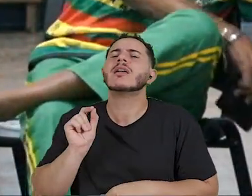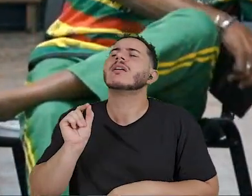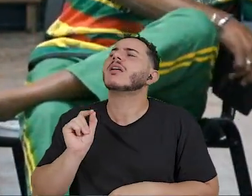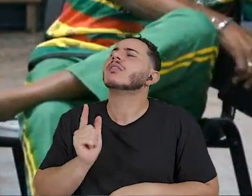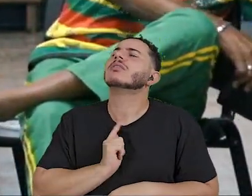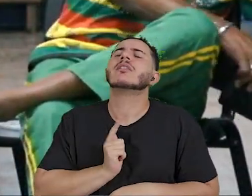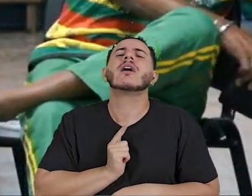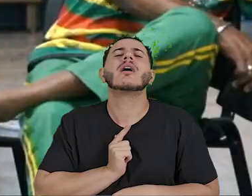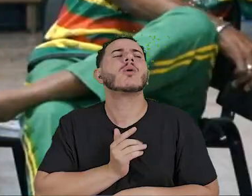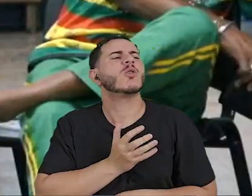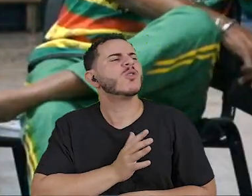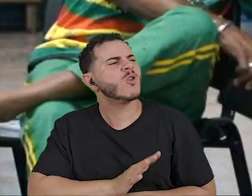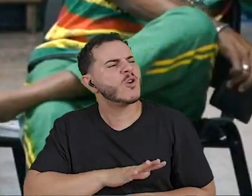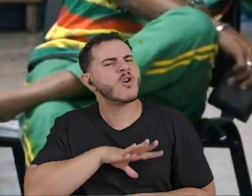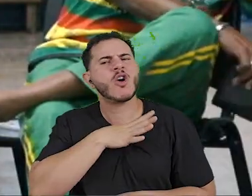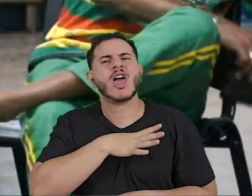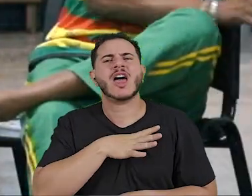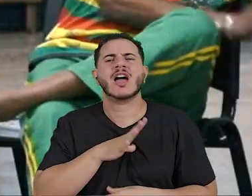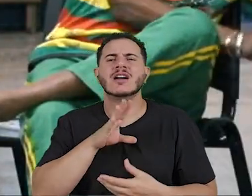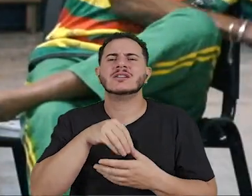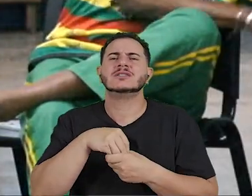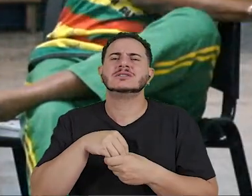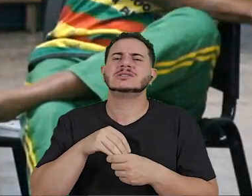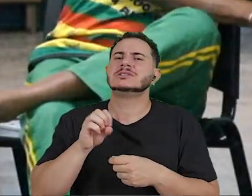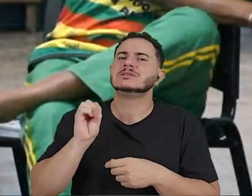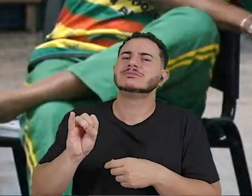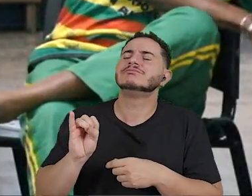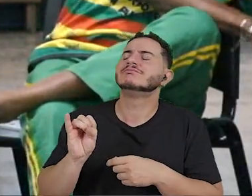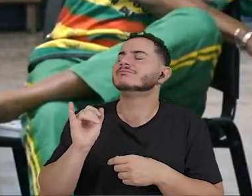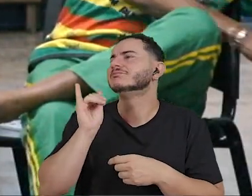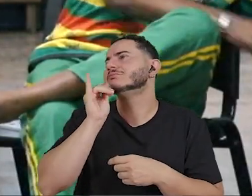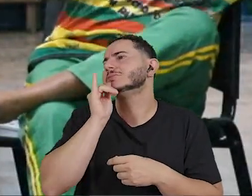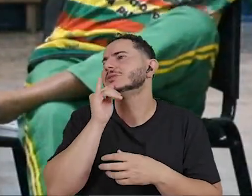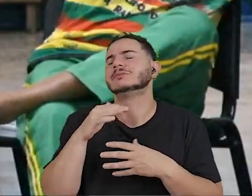de modificar algo, né, sem tirar tanta,